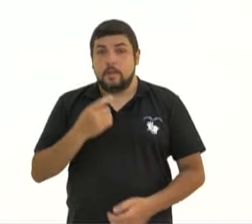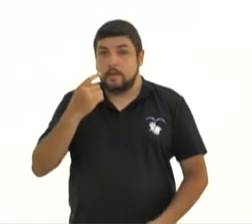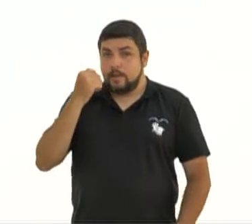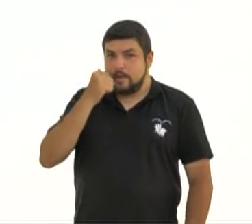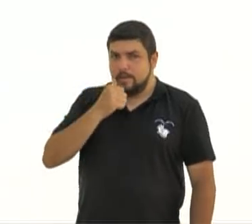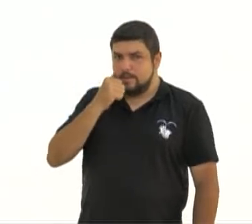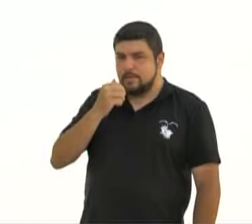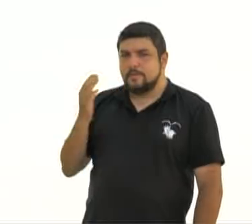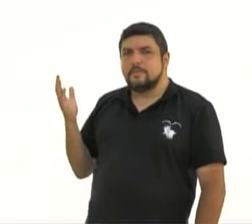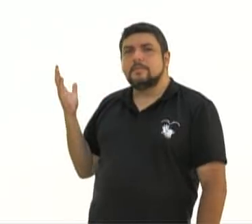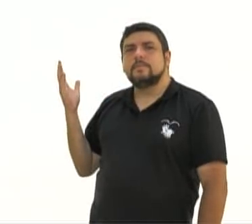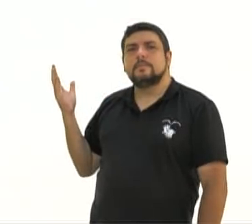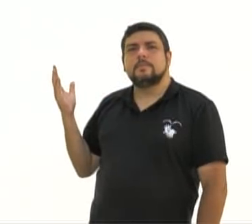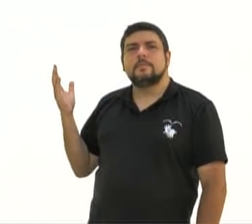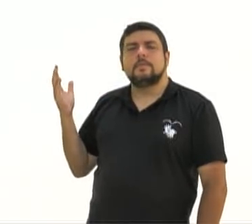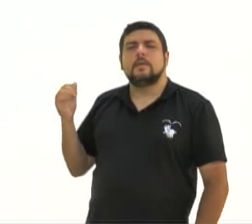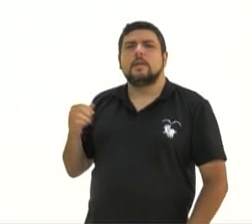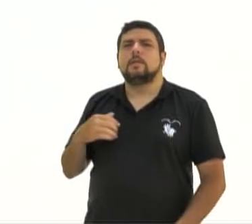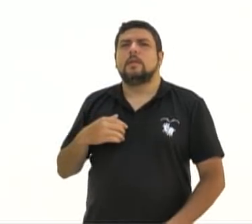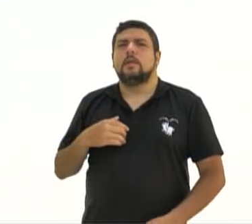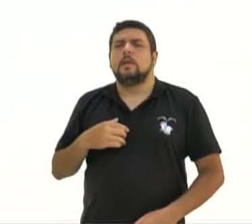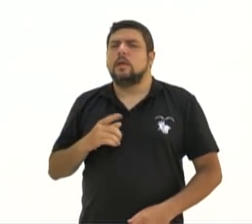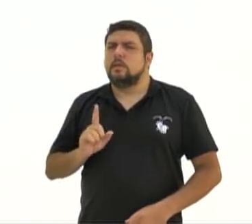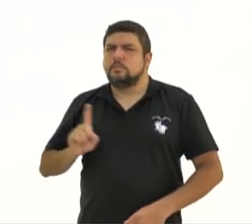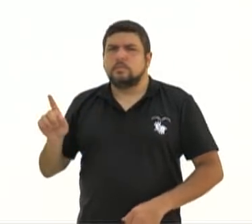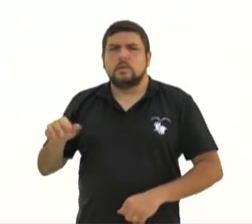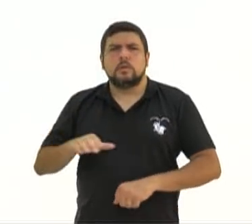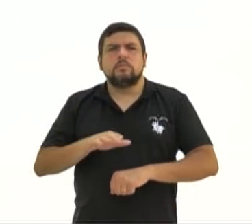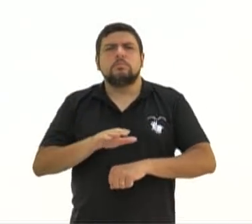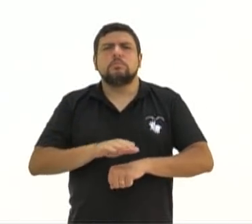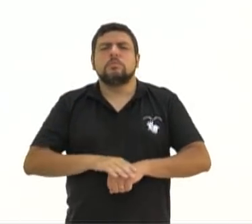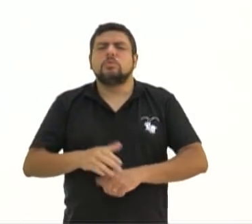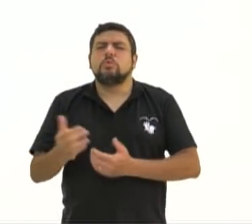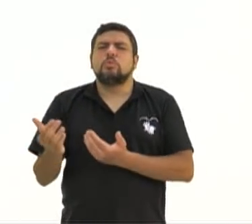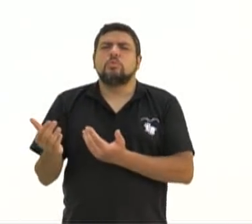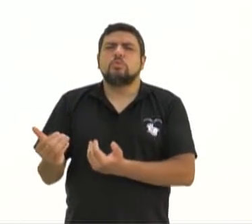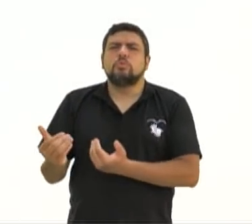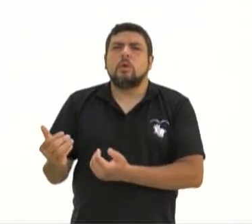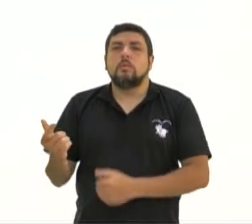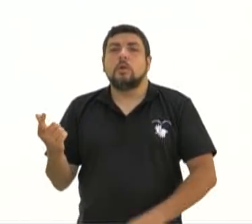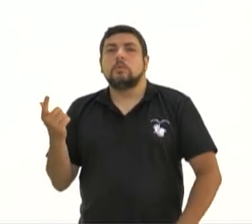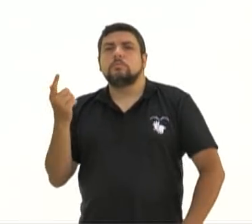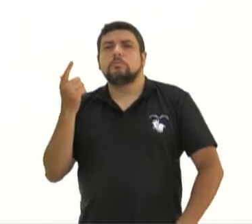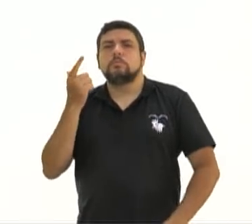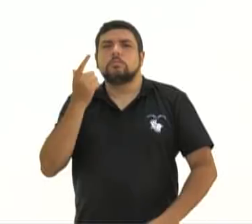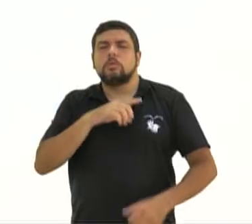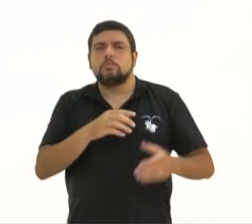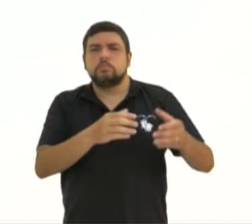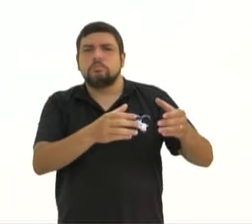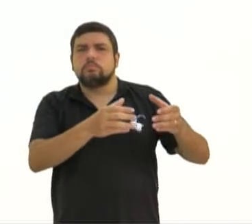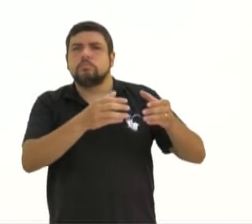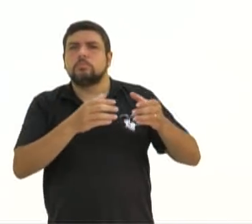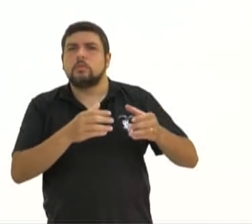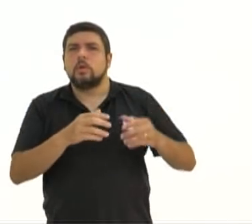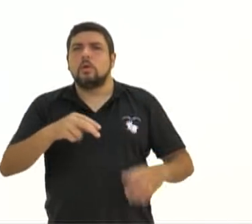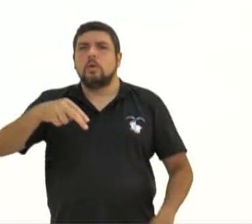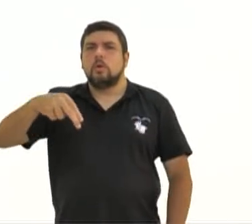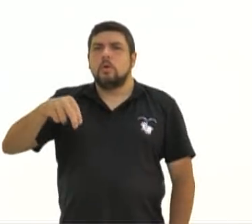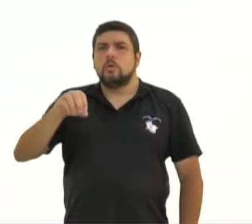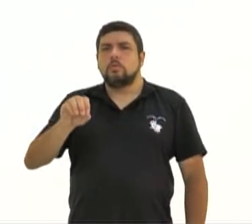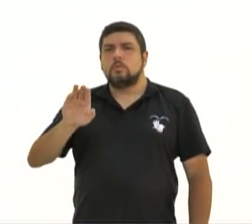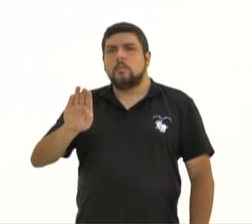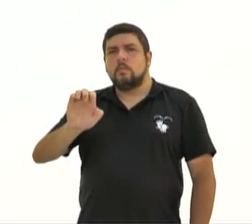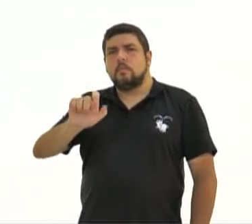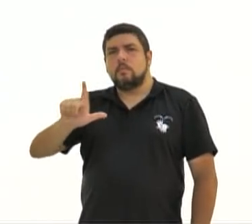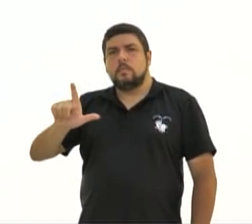Malala, ela é a mais jovem a ganhar um prêmio Nobel. Sabe por quê? Por lutar